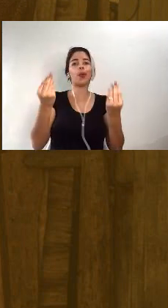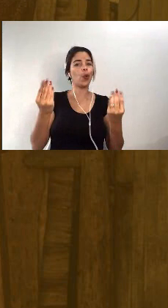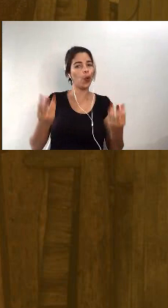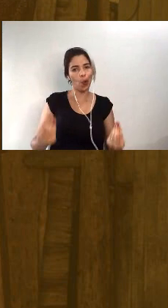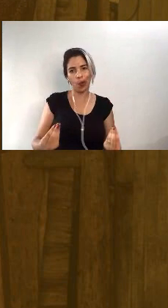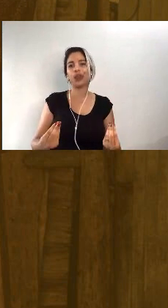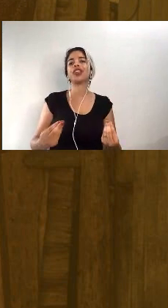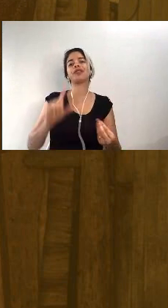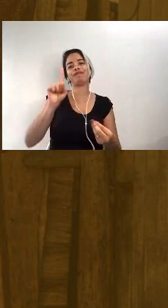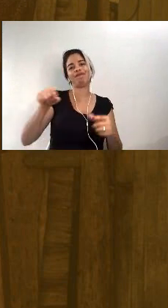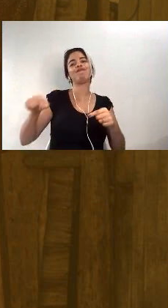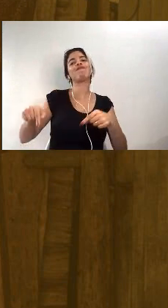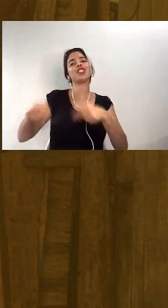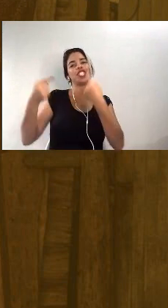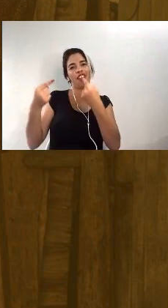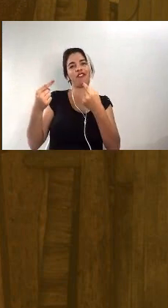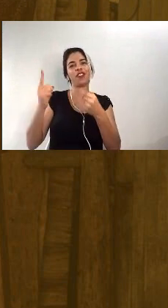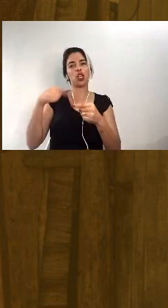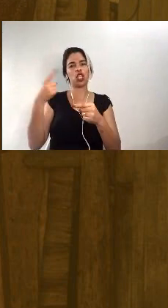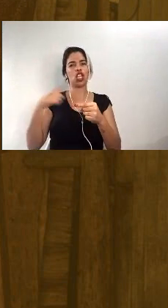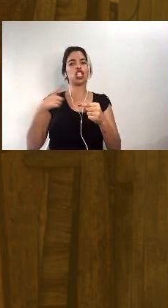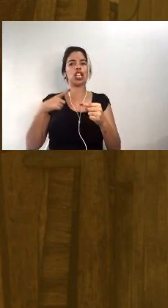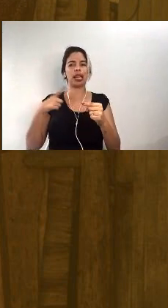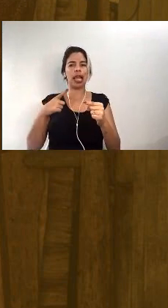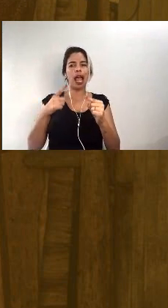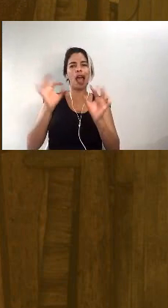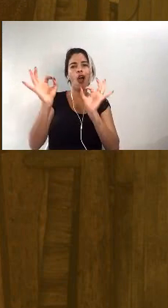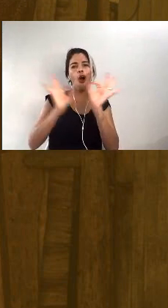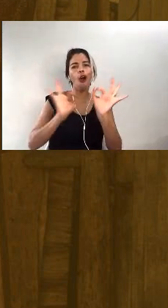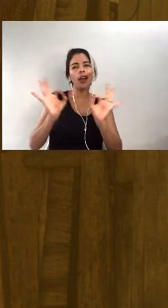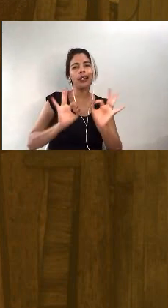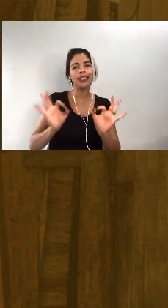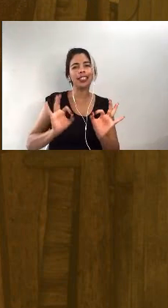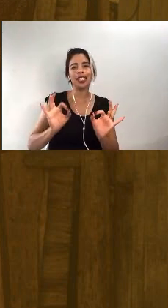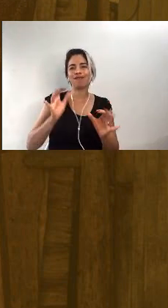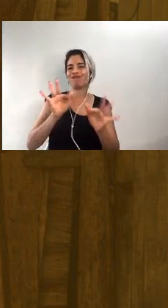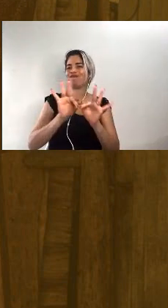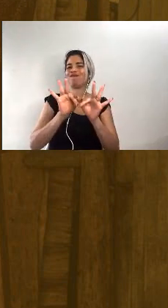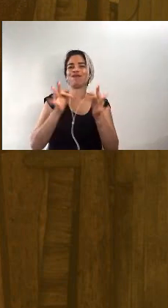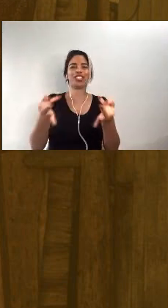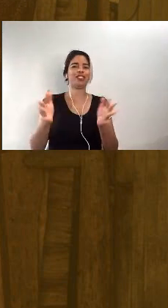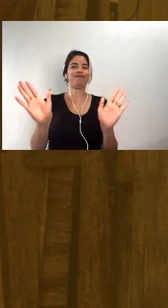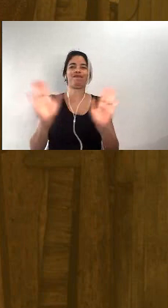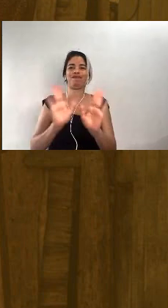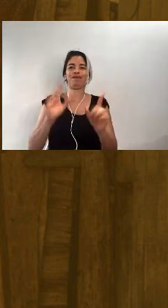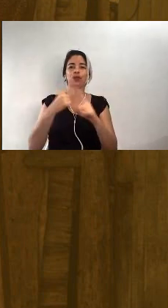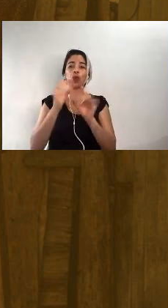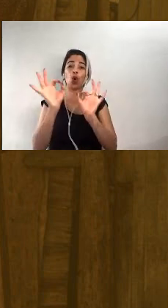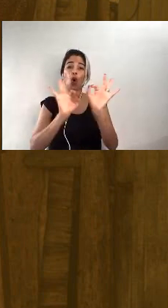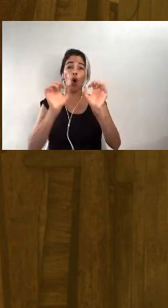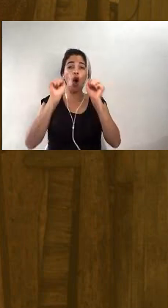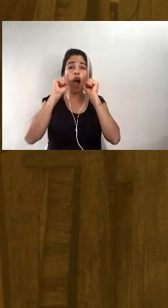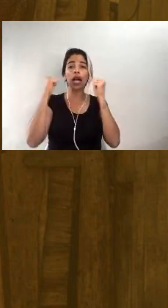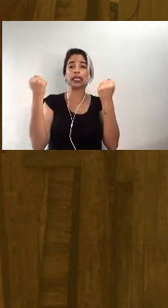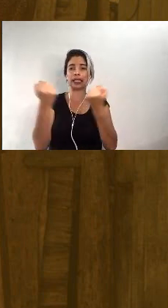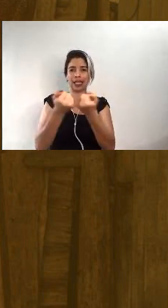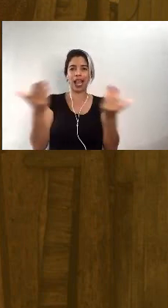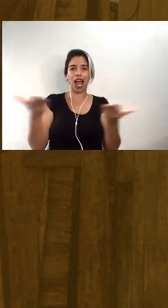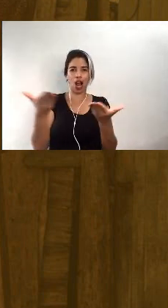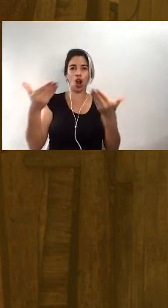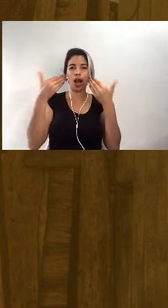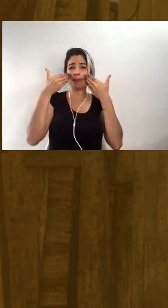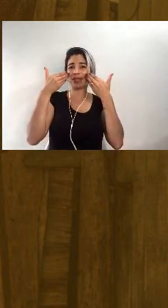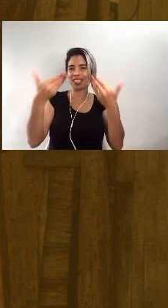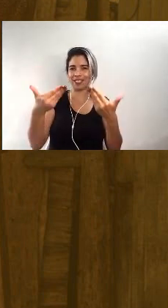o grande desafio é a gente fazer esses recortes, né, Eliane, não é nada simples, desde a organização do seminário e agora também dessa